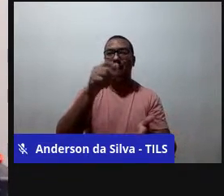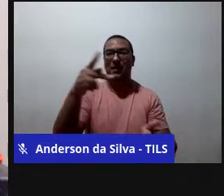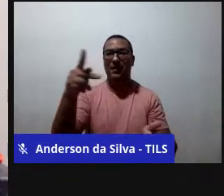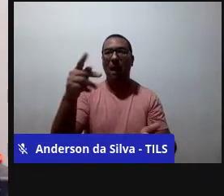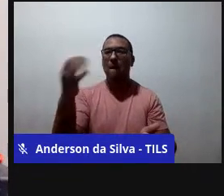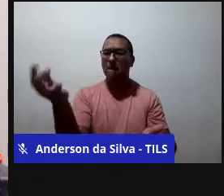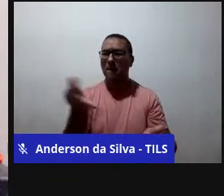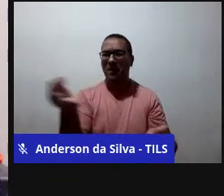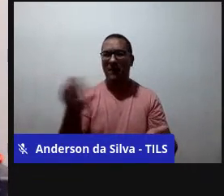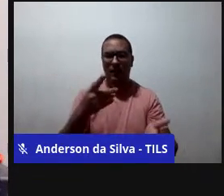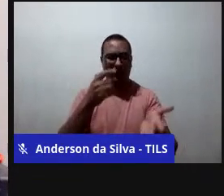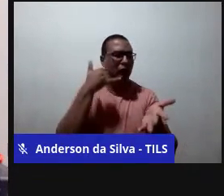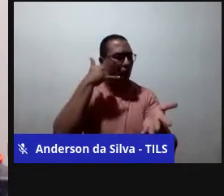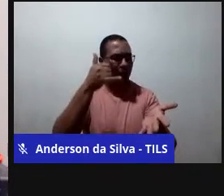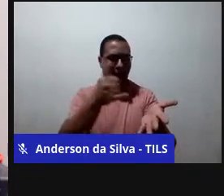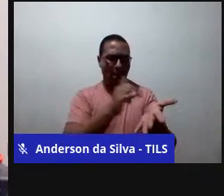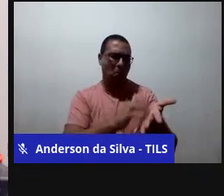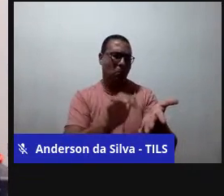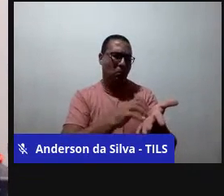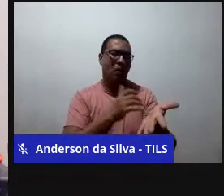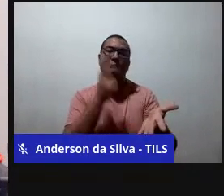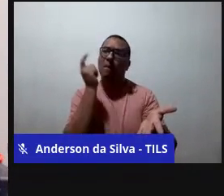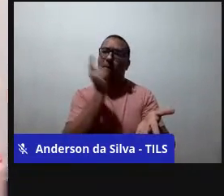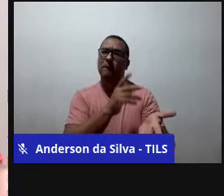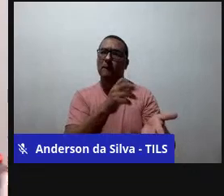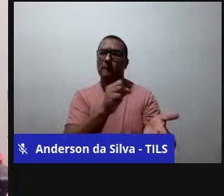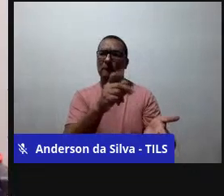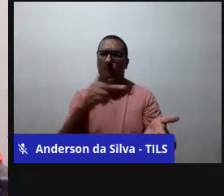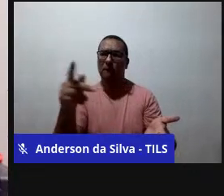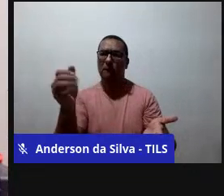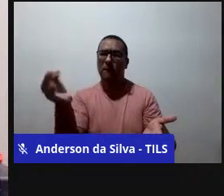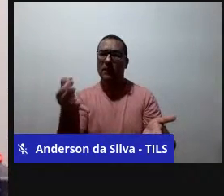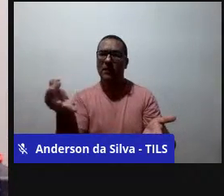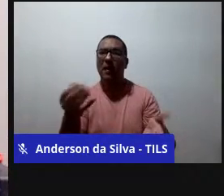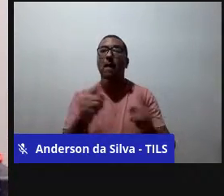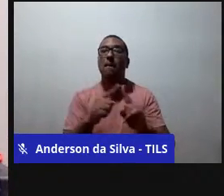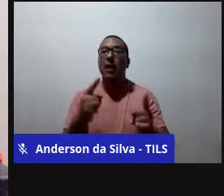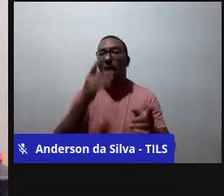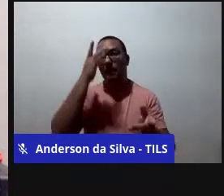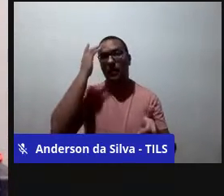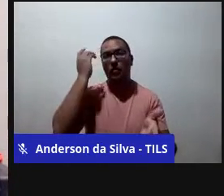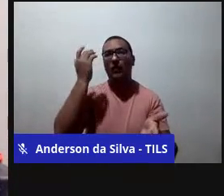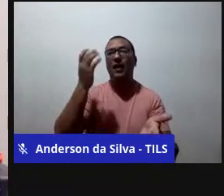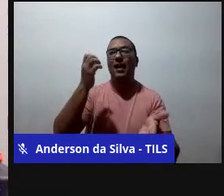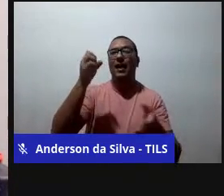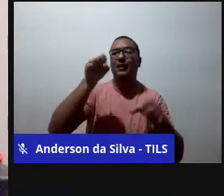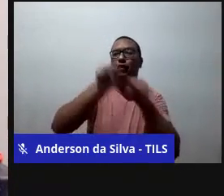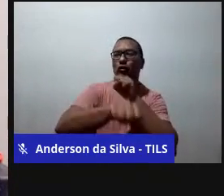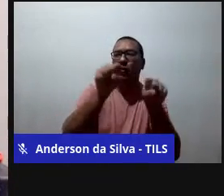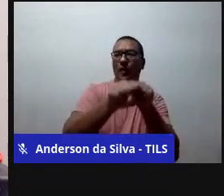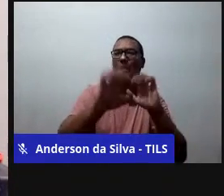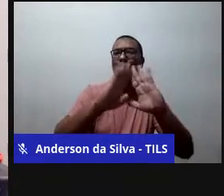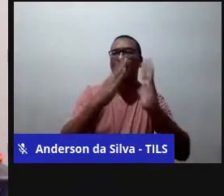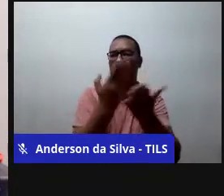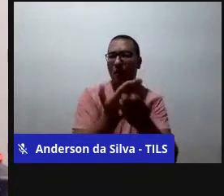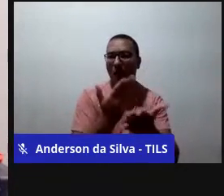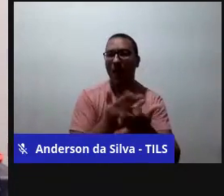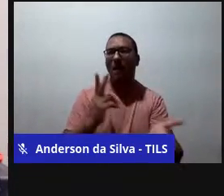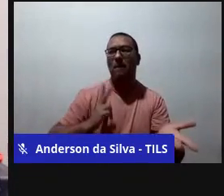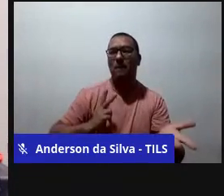magnífico no meu celular, que pode me ajudar muito, se eu tiver, por exemplo, gente depredando ainda escola pública, se eu tiver gente